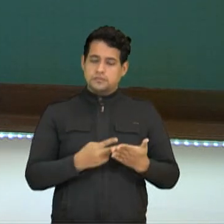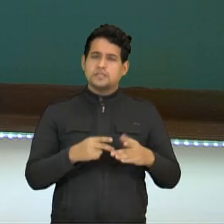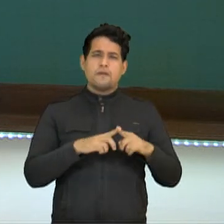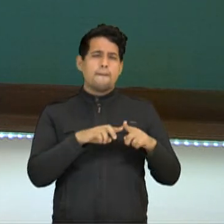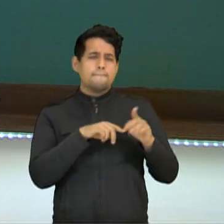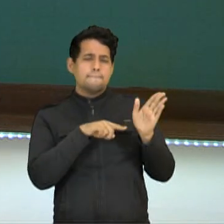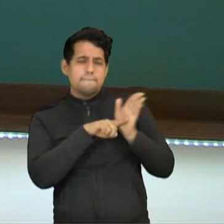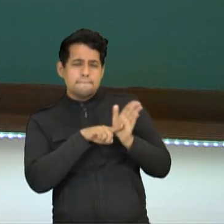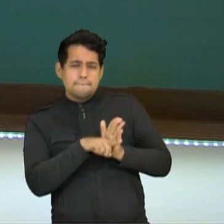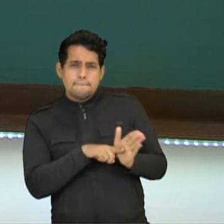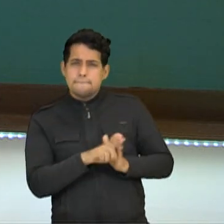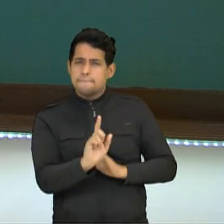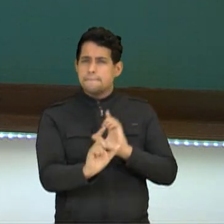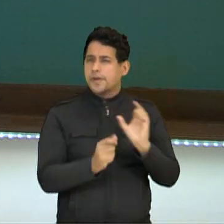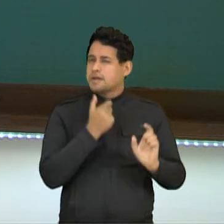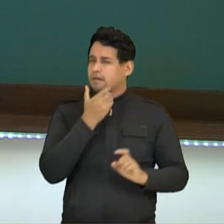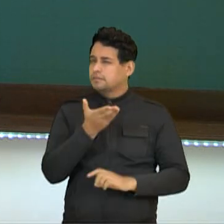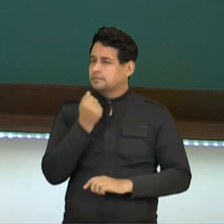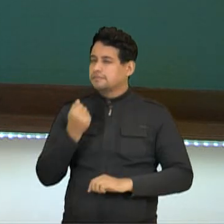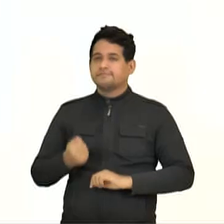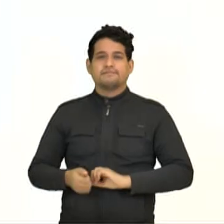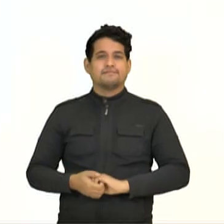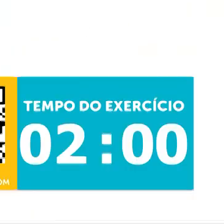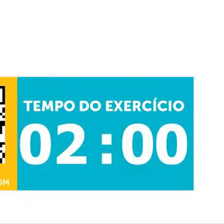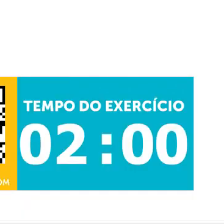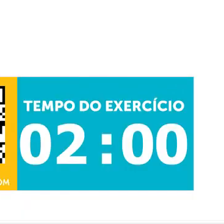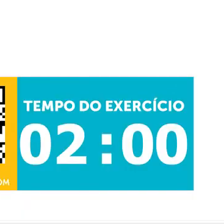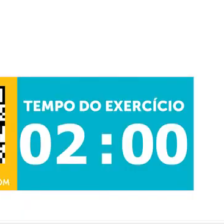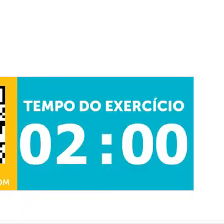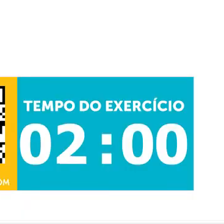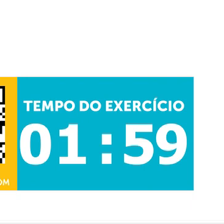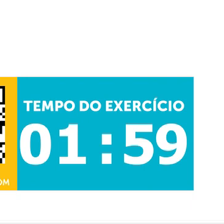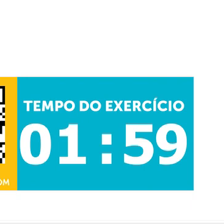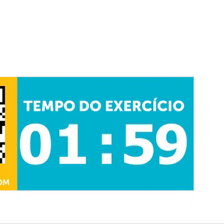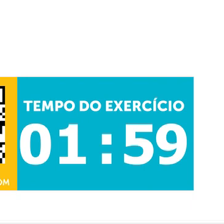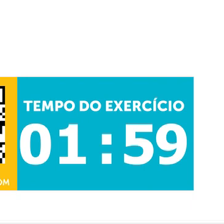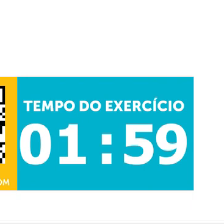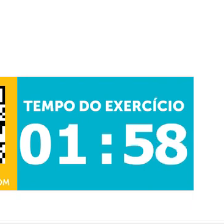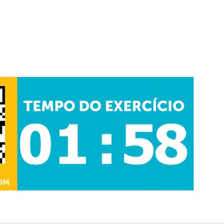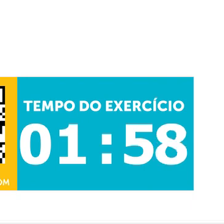essas palavras em inglês. Vamos lá? Let's go!